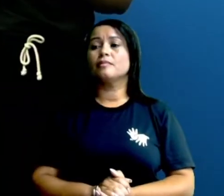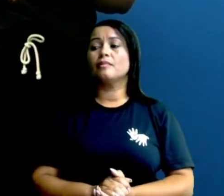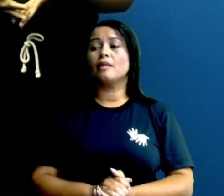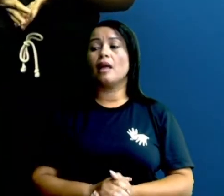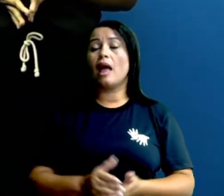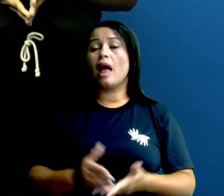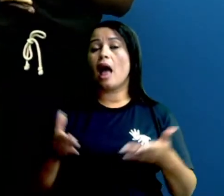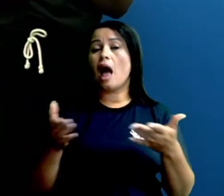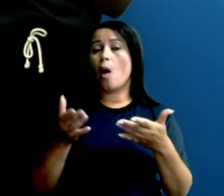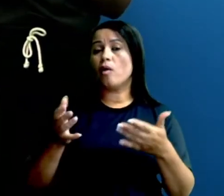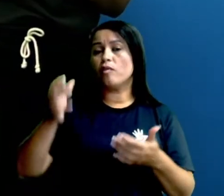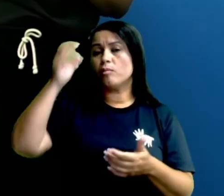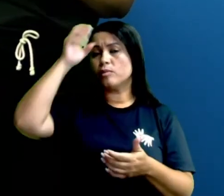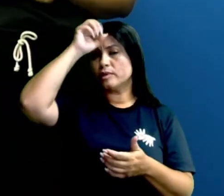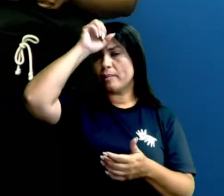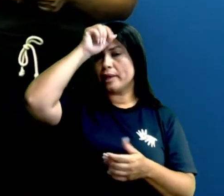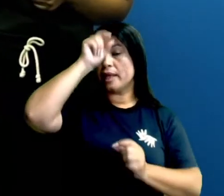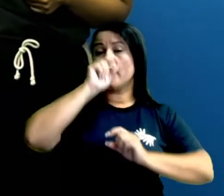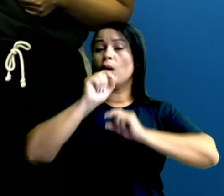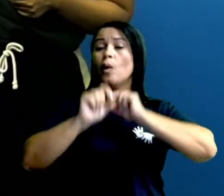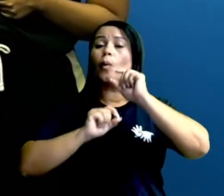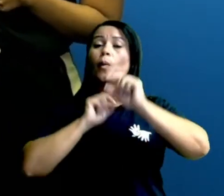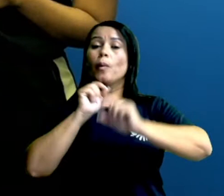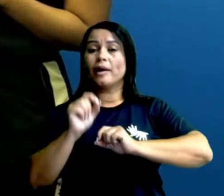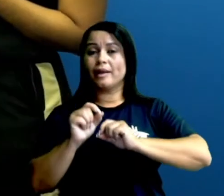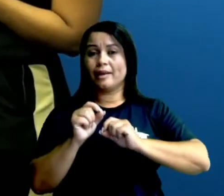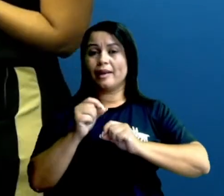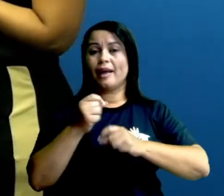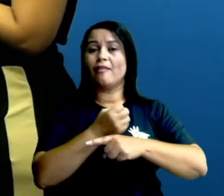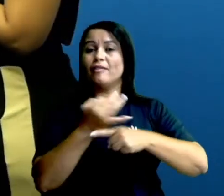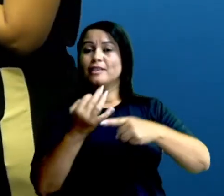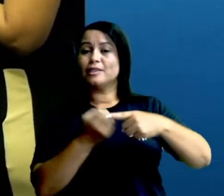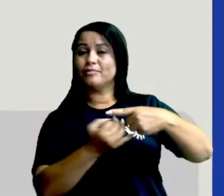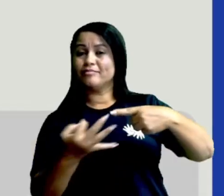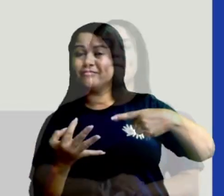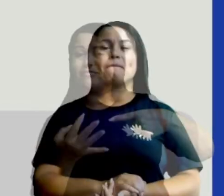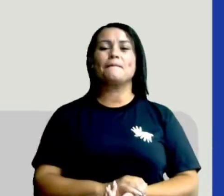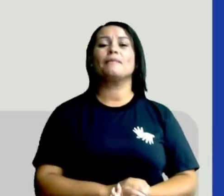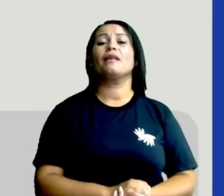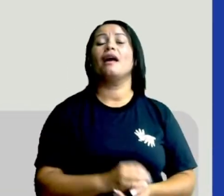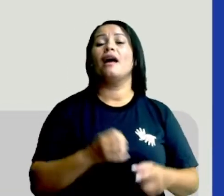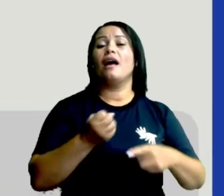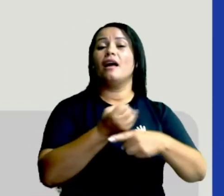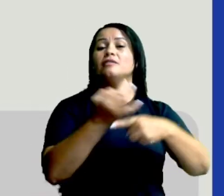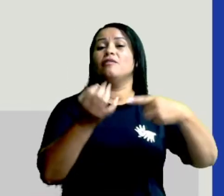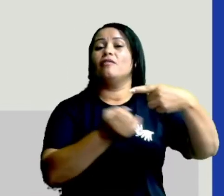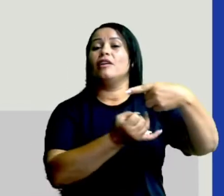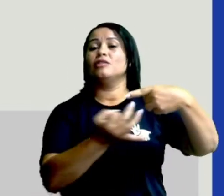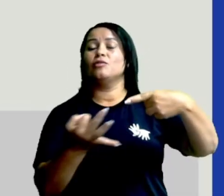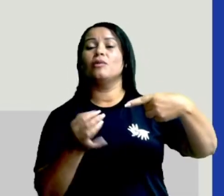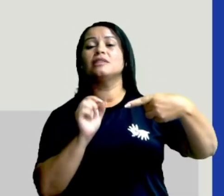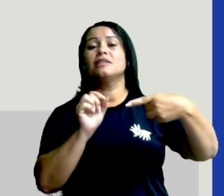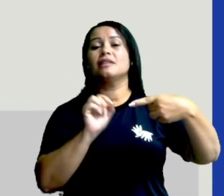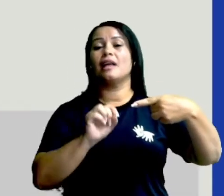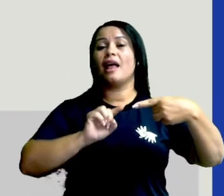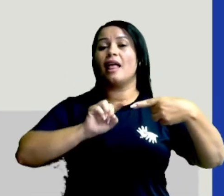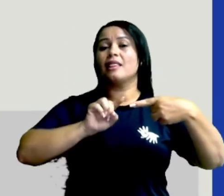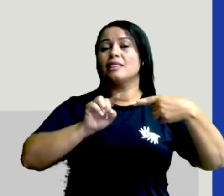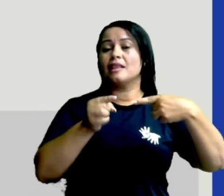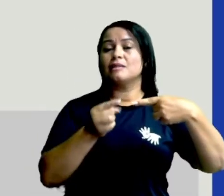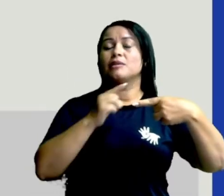Vamos agora compreender o que são as frações decimais. Vamos olhar a tela. Frações decimais são frações